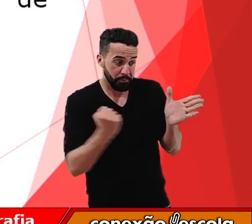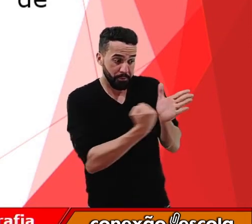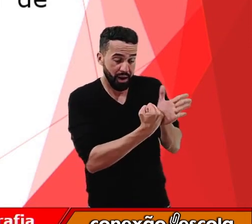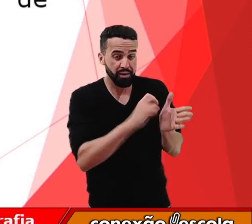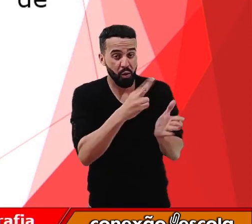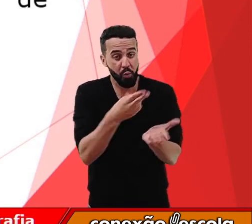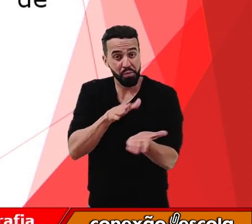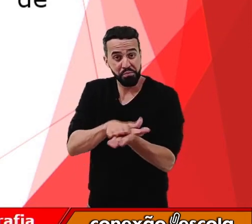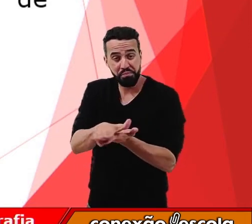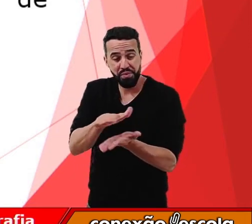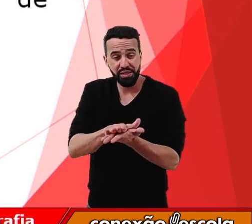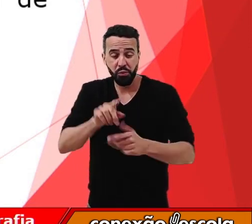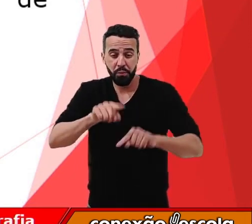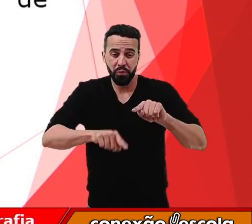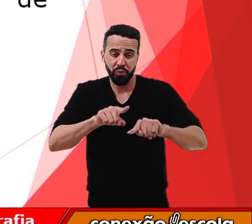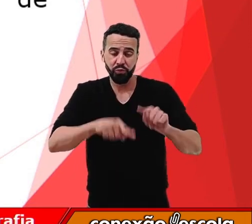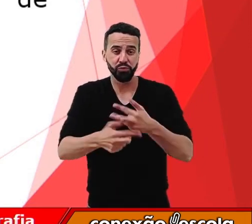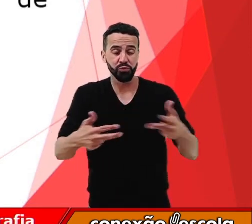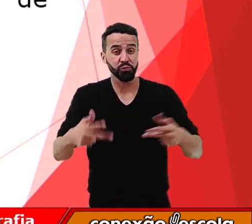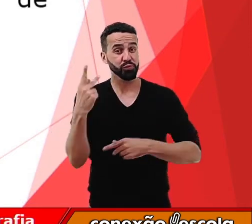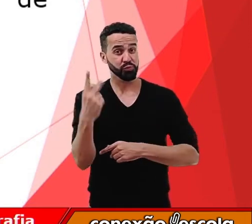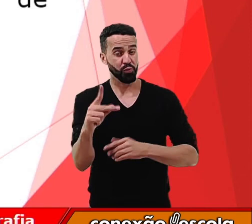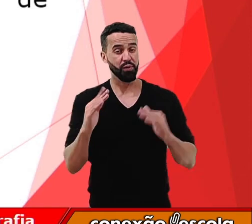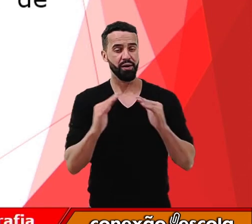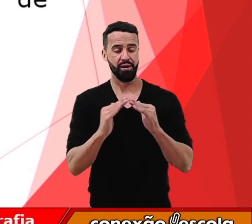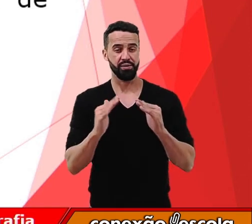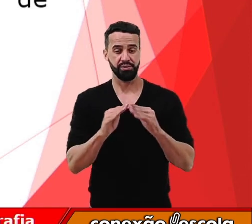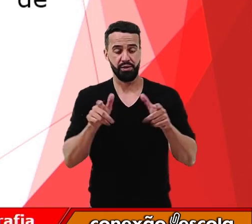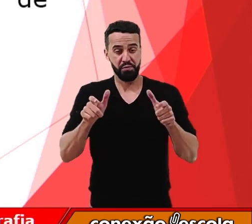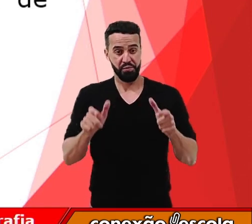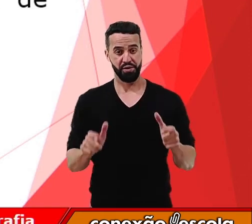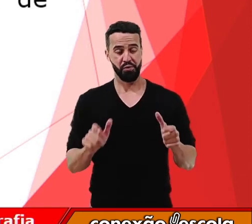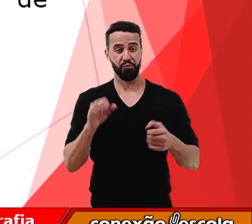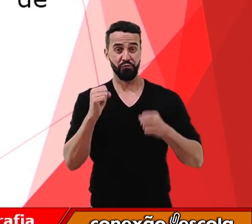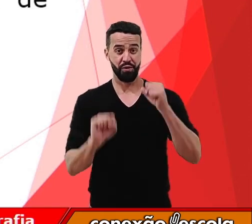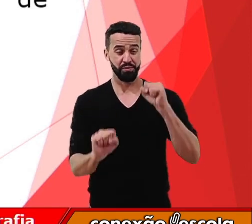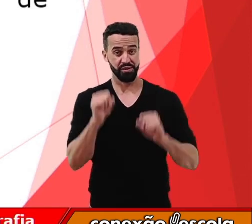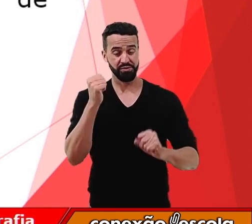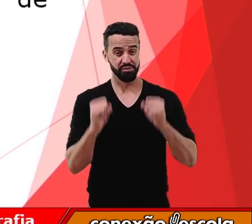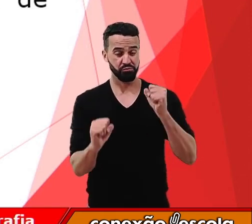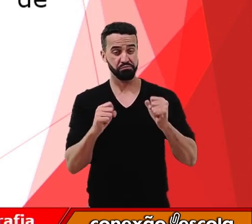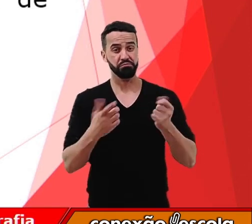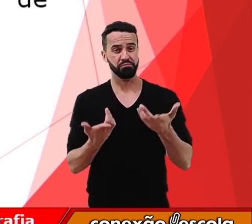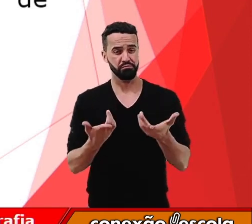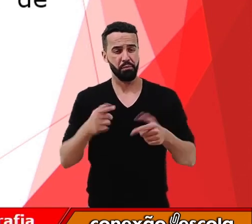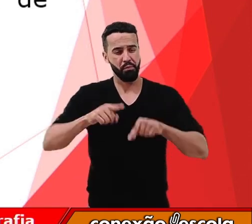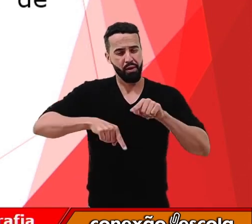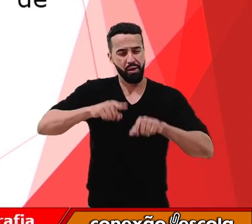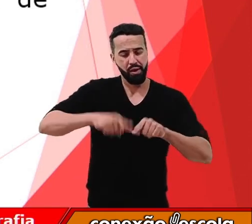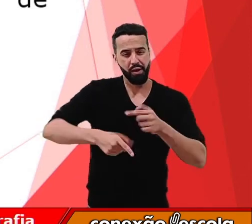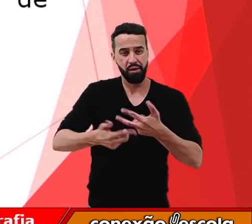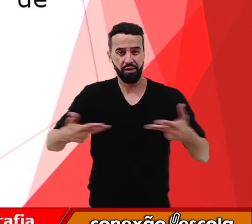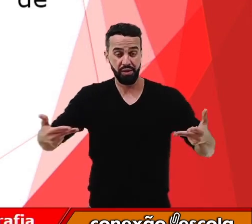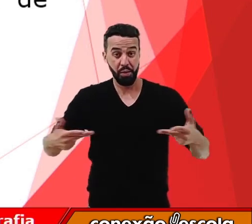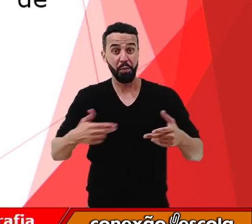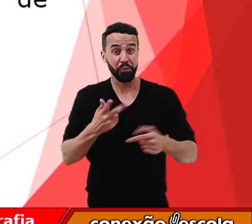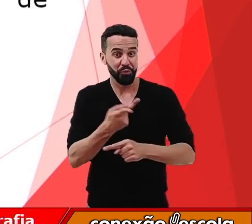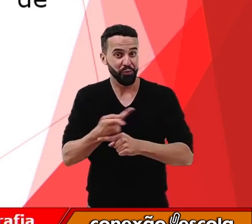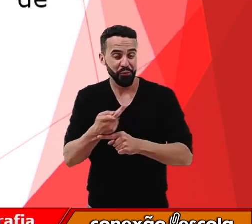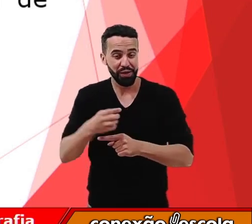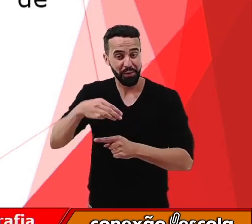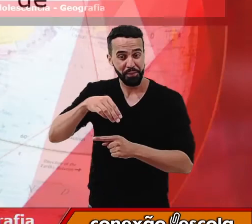aí nos produtos que você tem na sua casa o local de fabricação dessas mercadorias. Procure o Made in, aonde